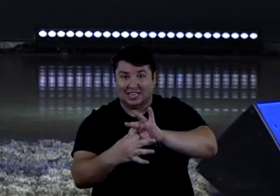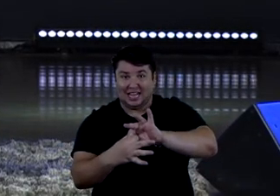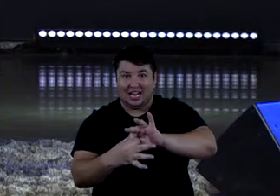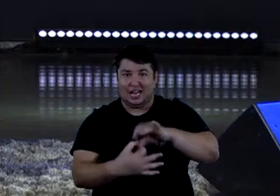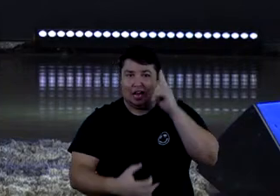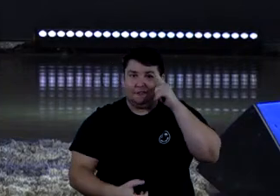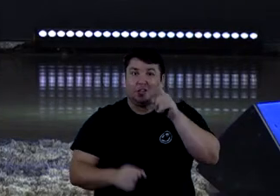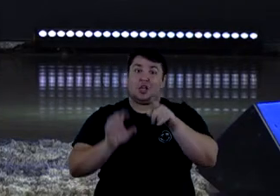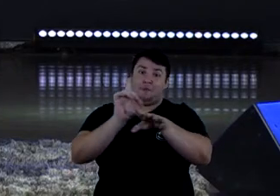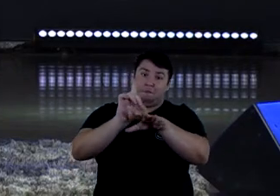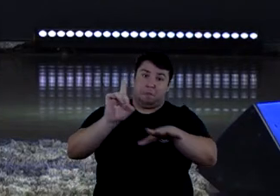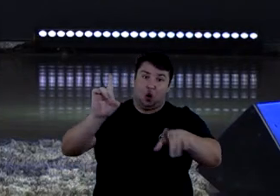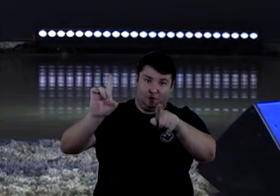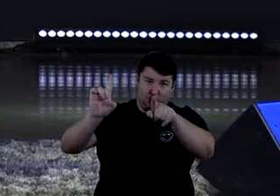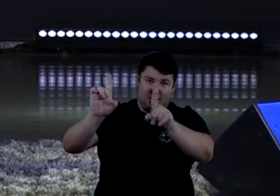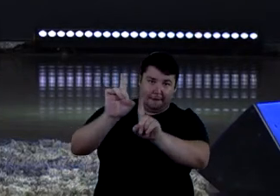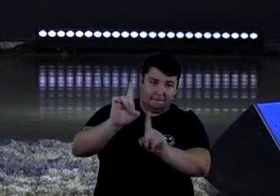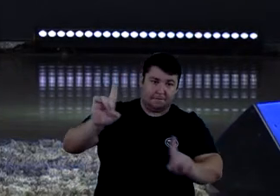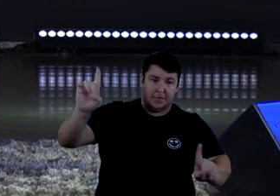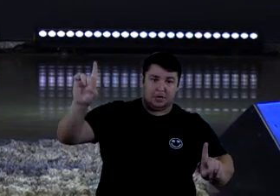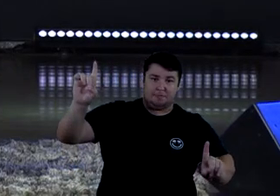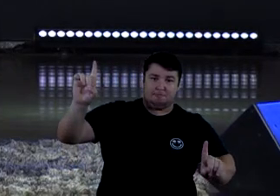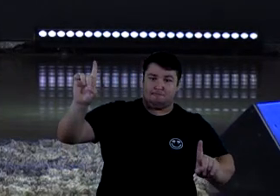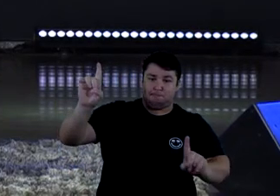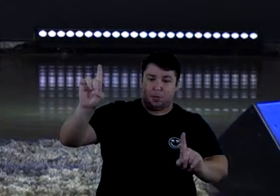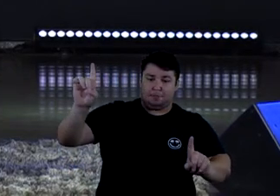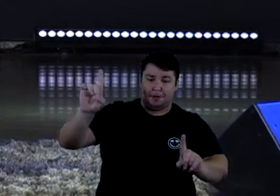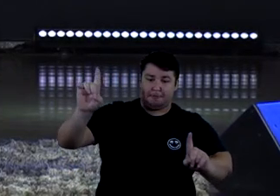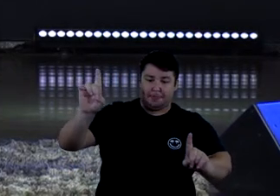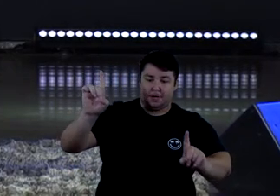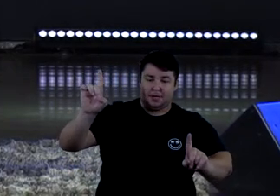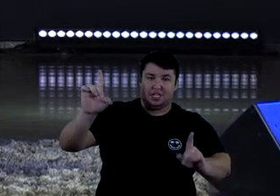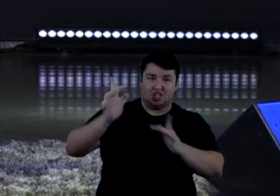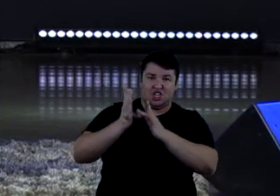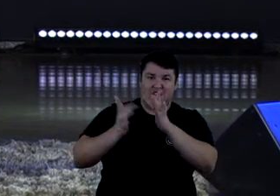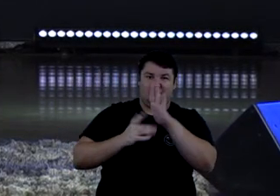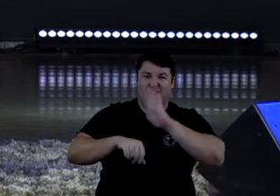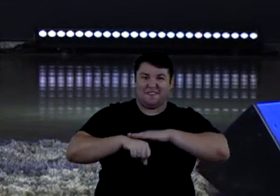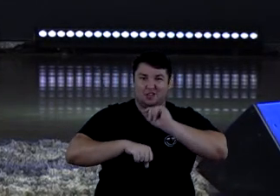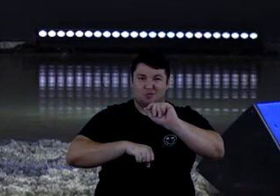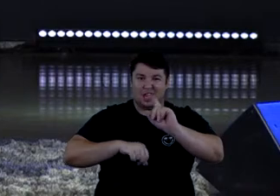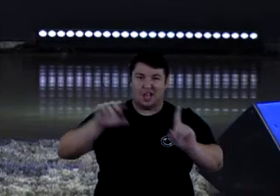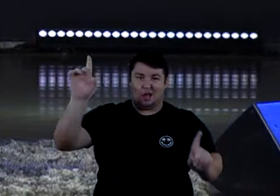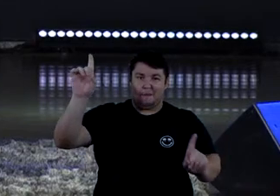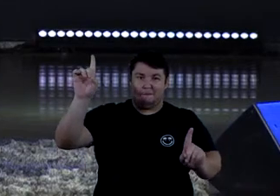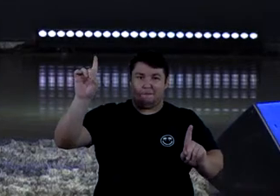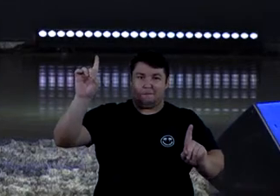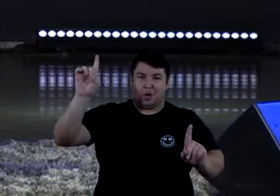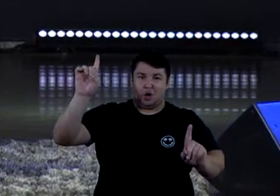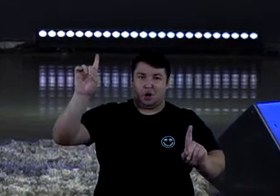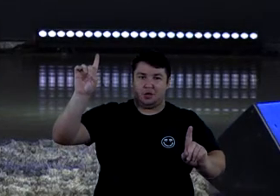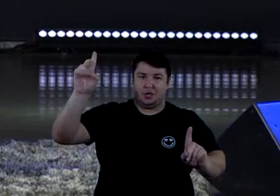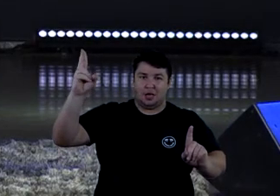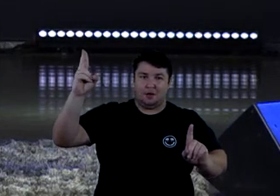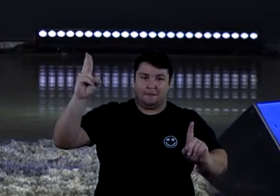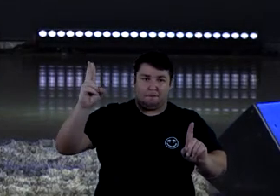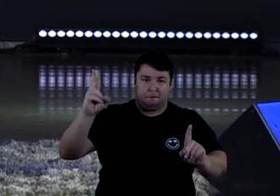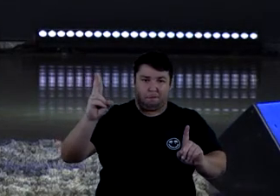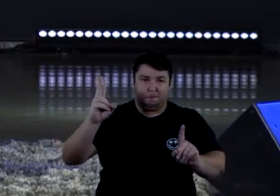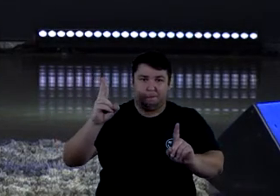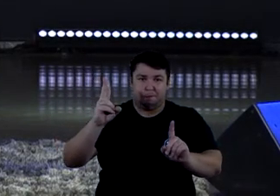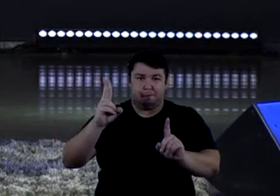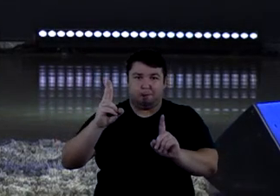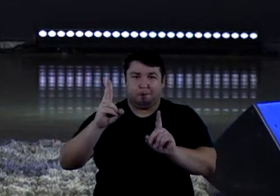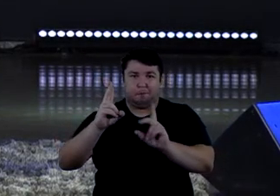Você estava desligado, eu vou te reconectar com teu pai. É isso que Jesus faz. E quando há esse encontro